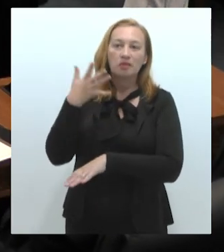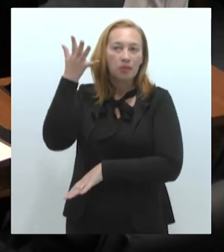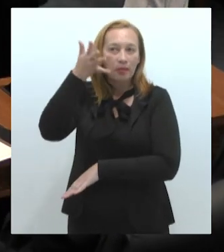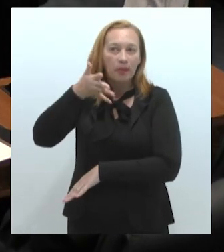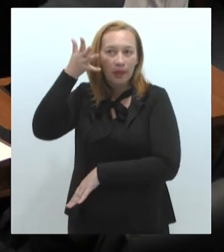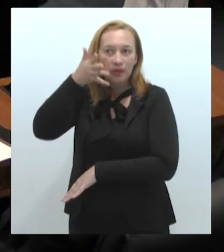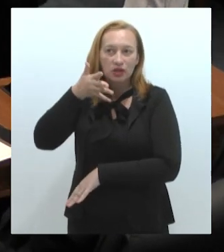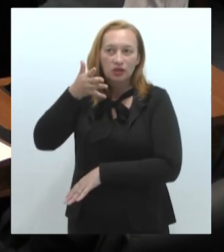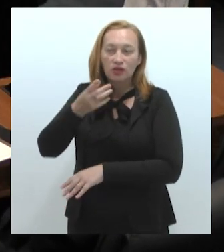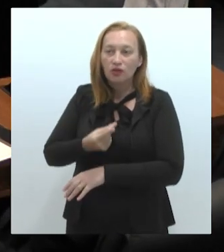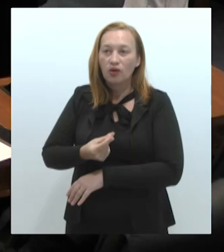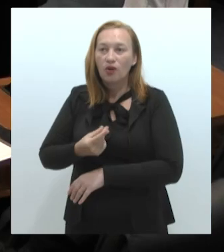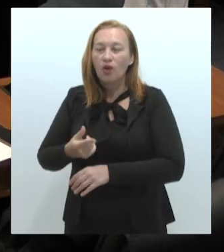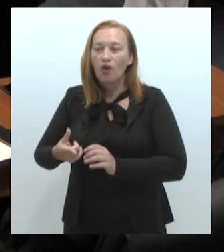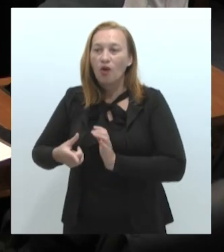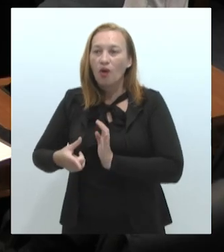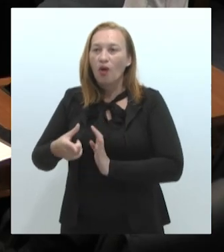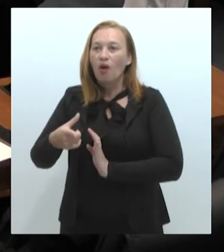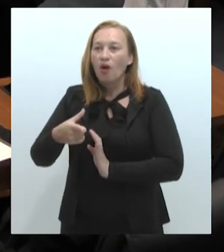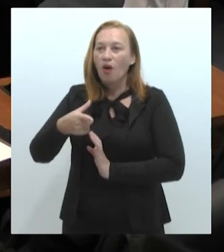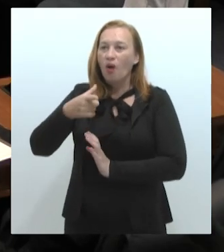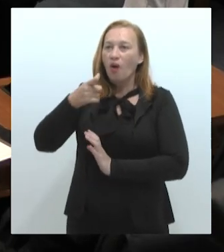noite, mas já chegou.